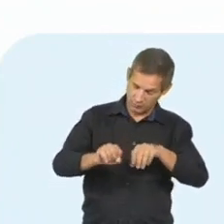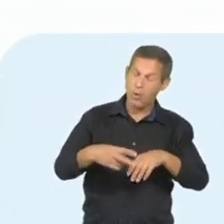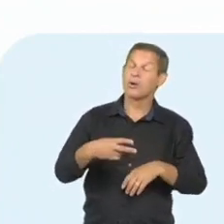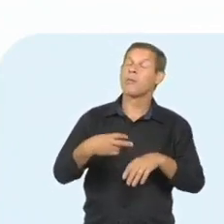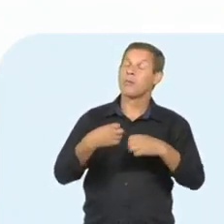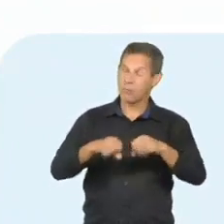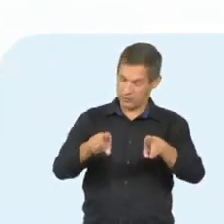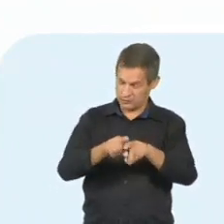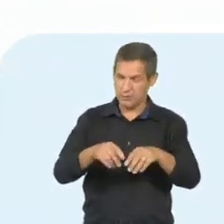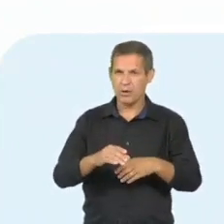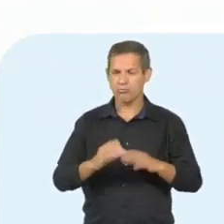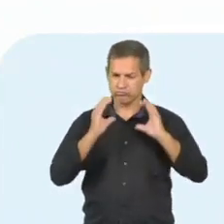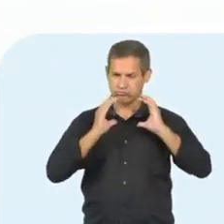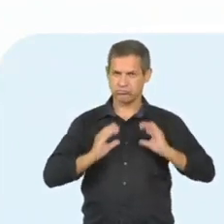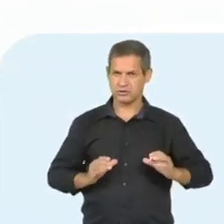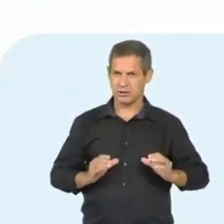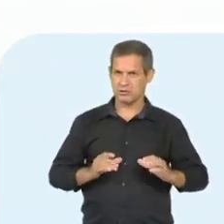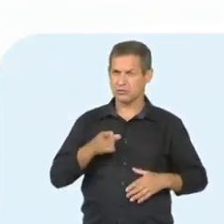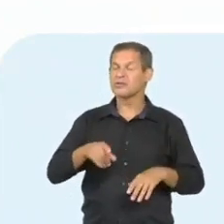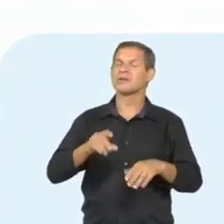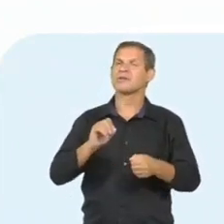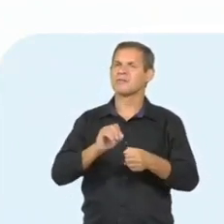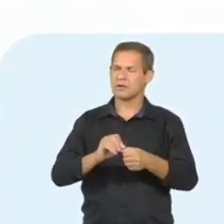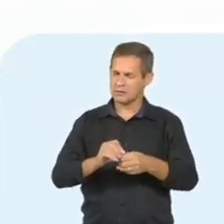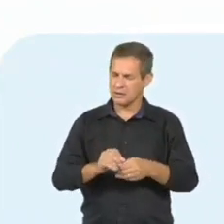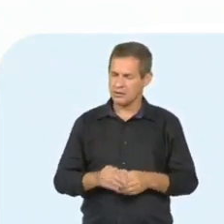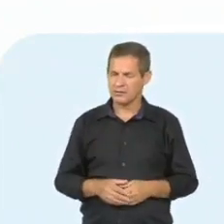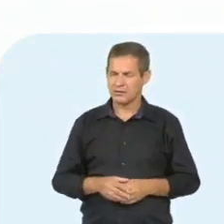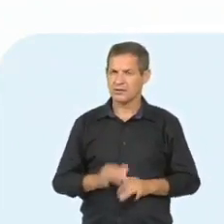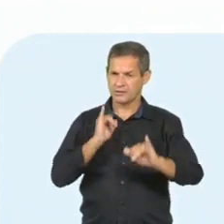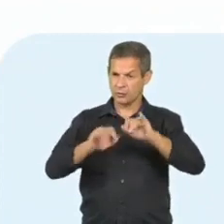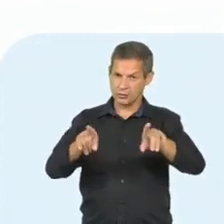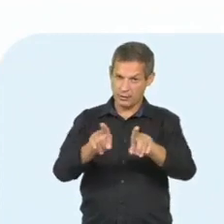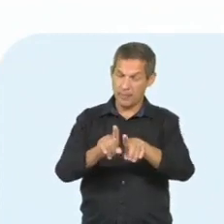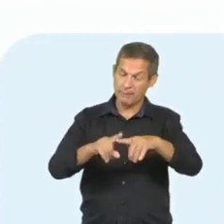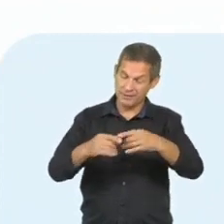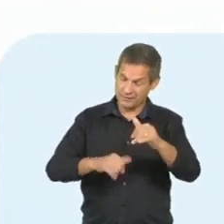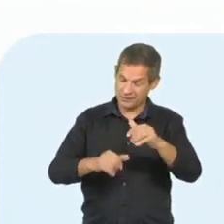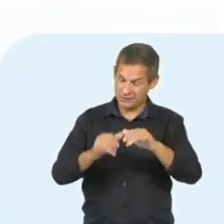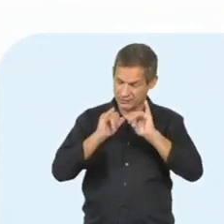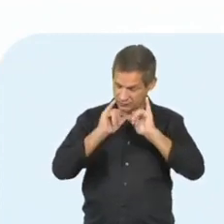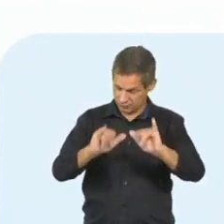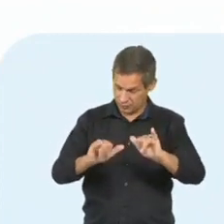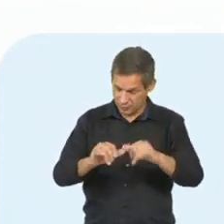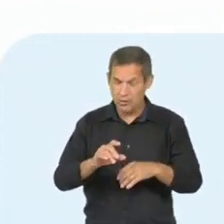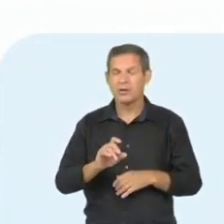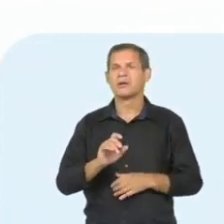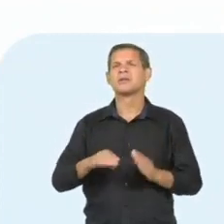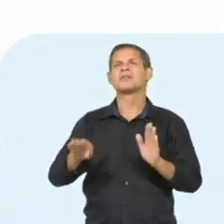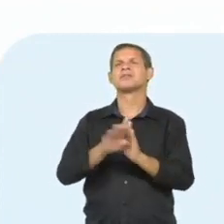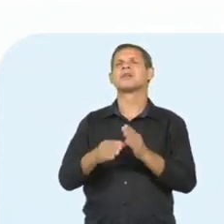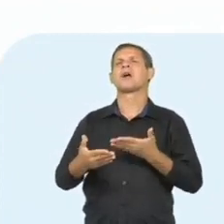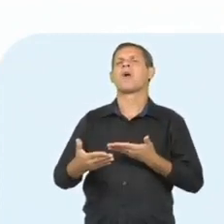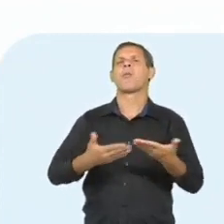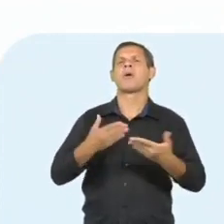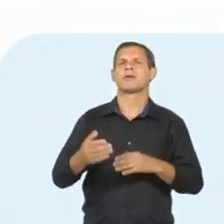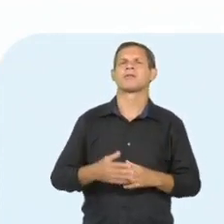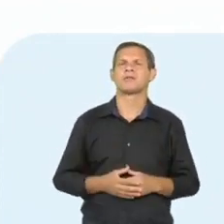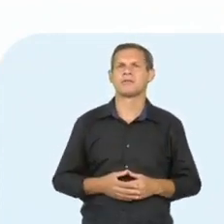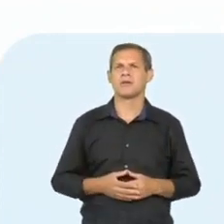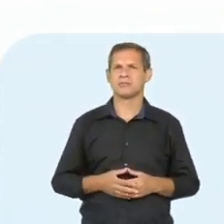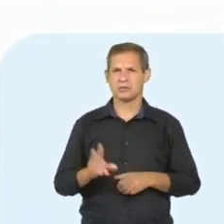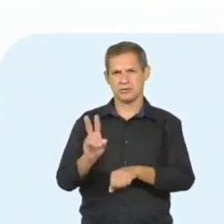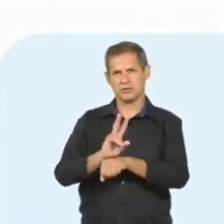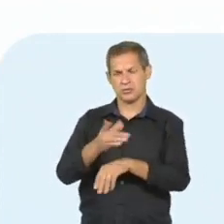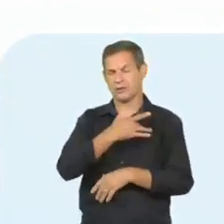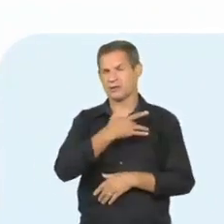pode, porque você é um cidadão, então você também pode fazer essa notificação, tá? Essa notificação ela vai para quem? Para o Serviço de